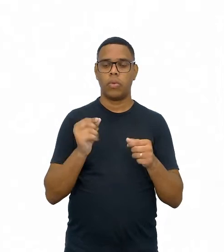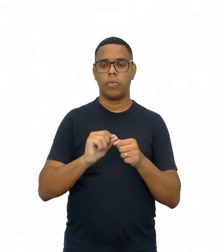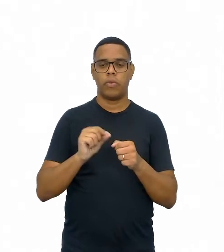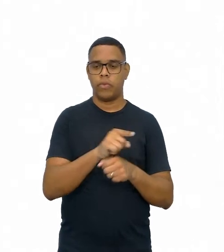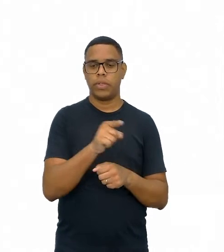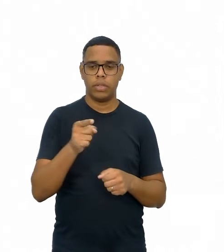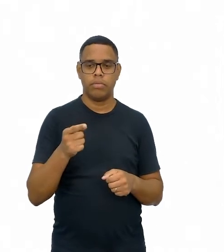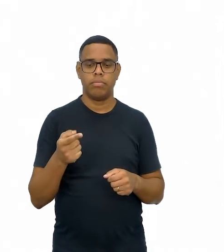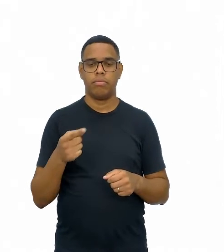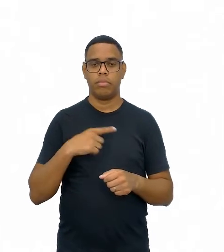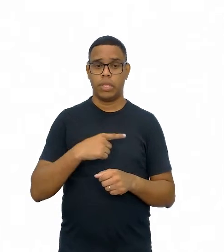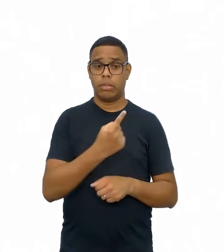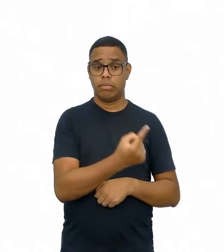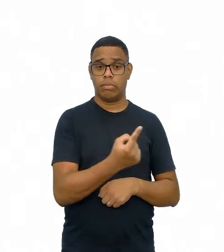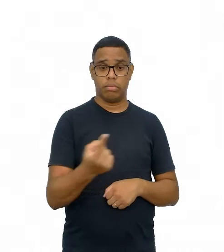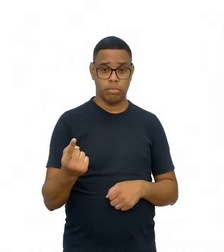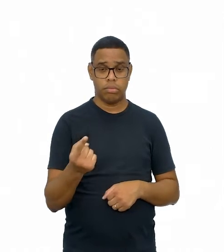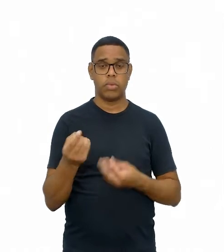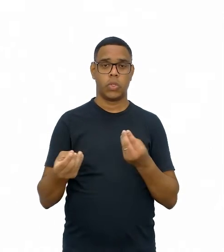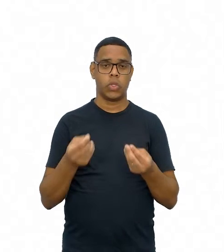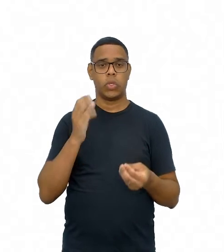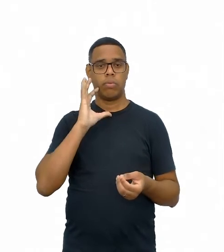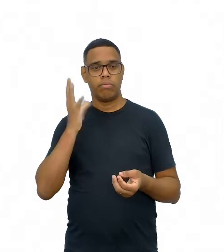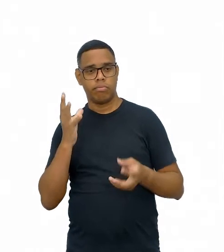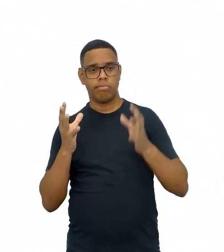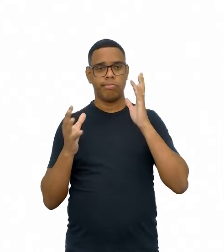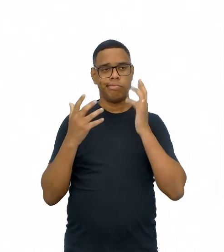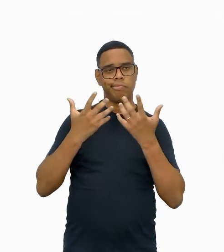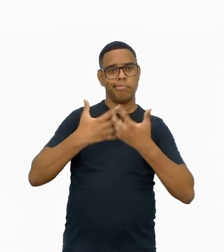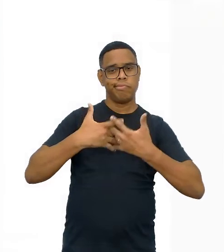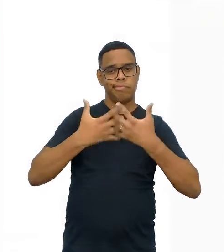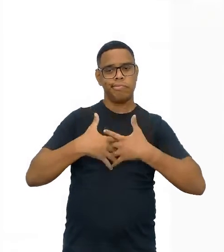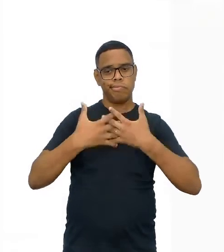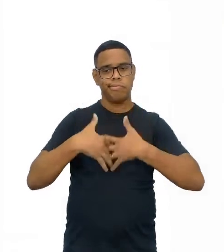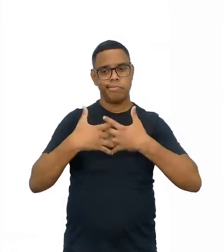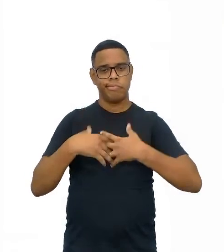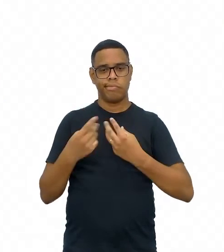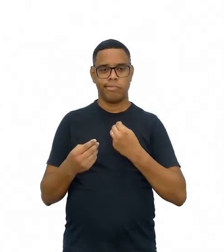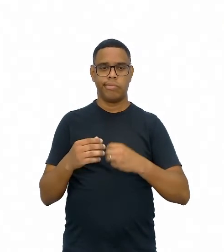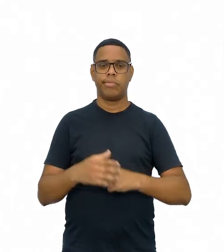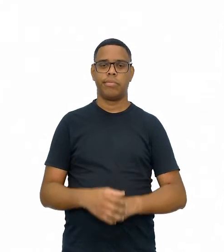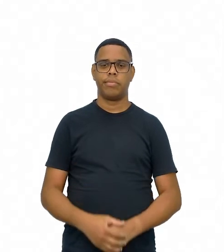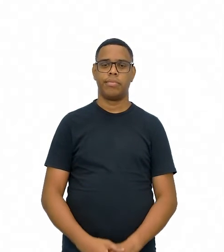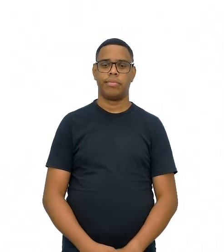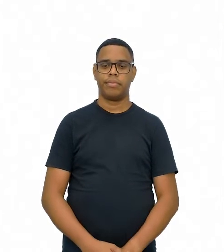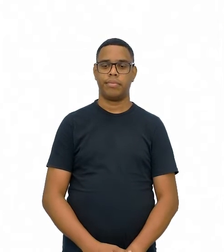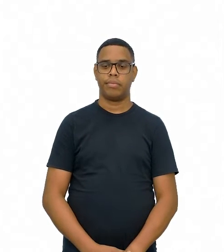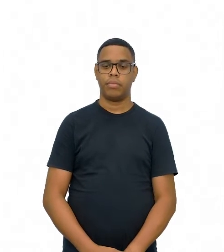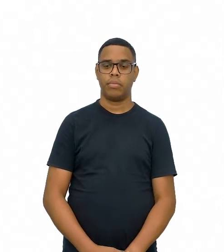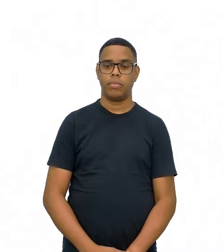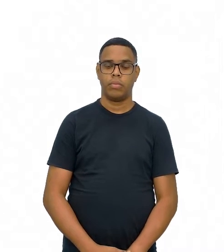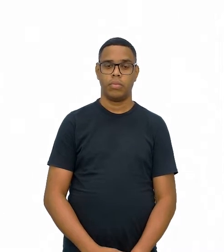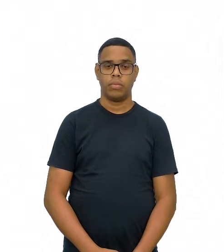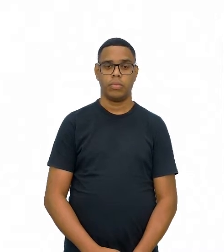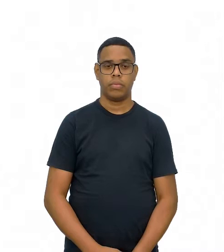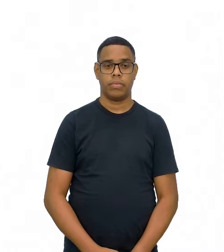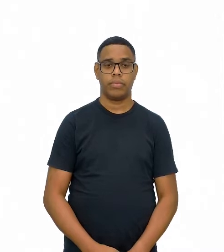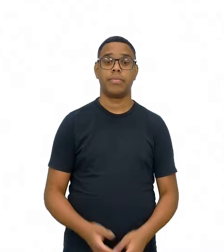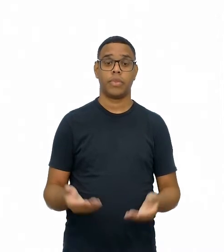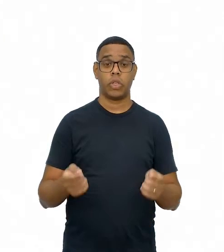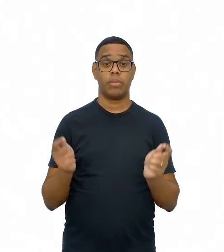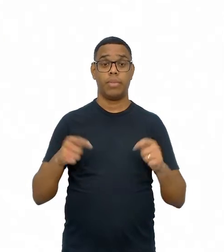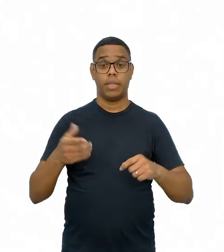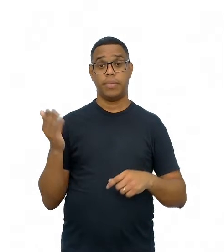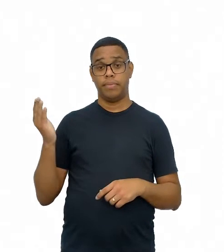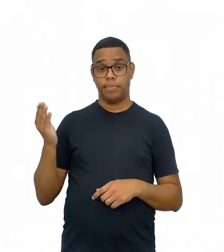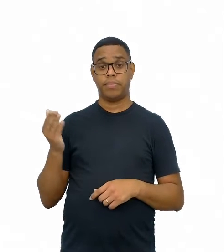eles estão, então, se resolvendo e entendendo aqui essas colocações. Nesta habilidade,